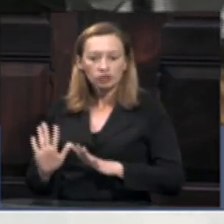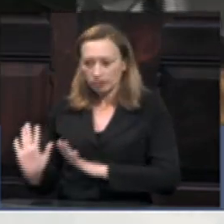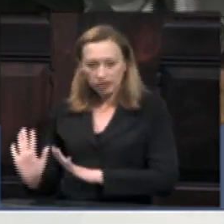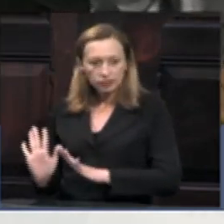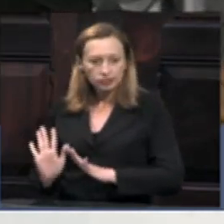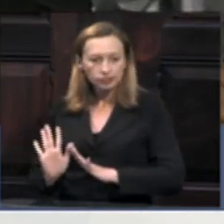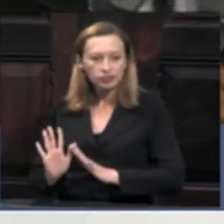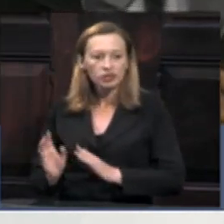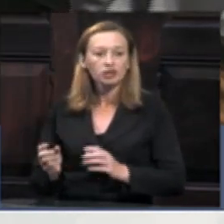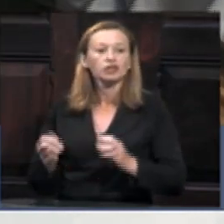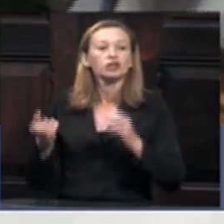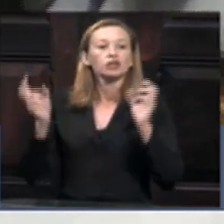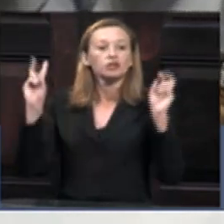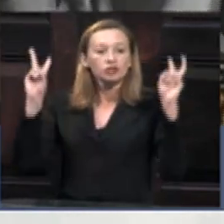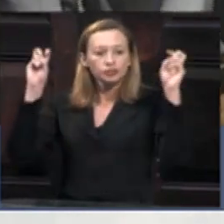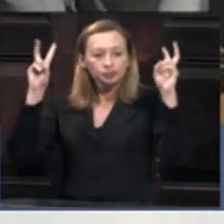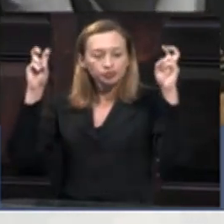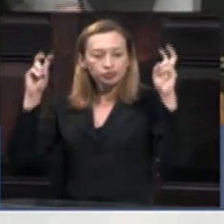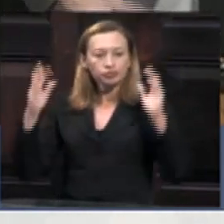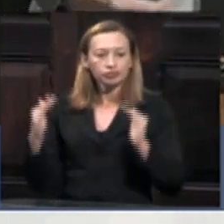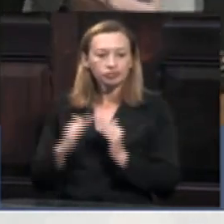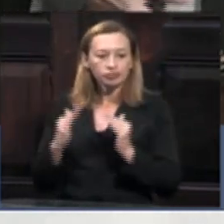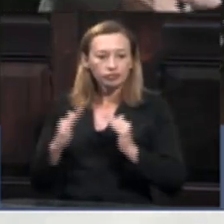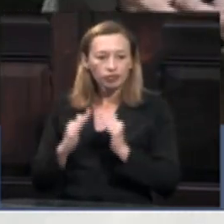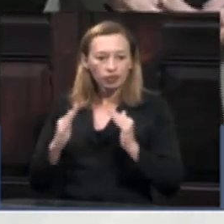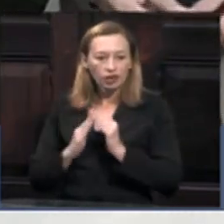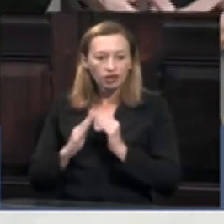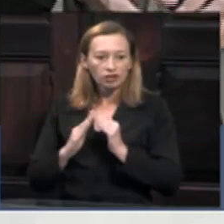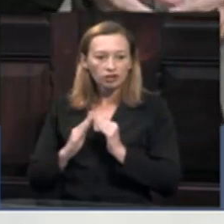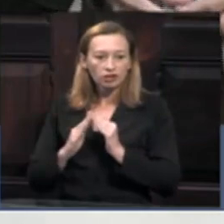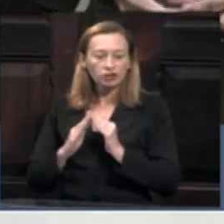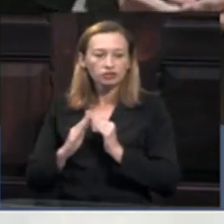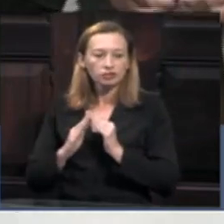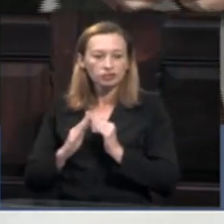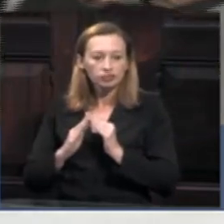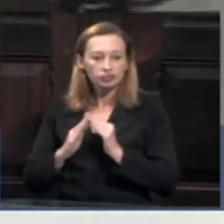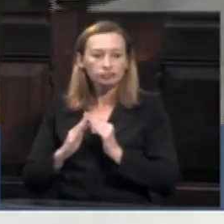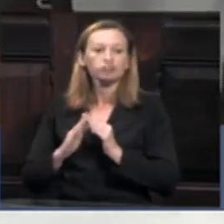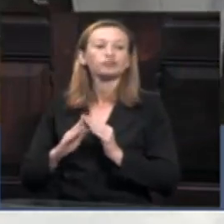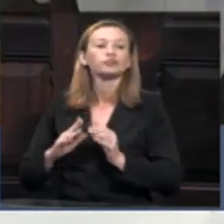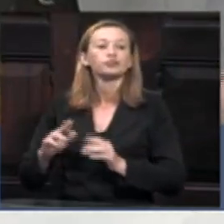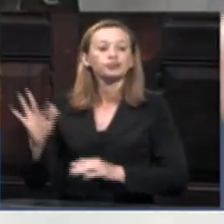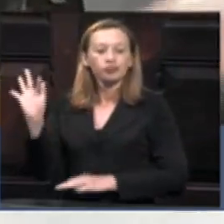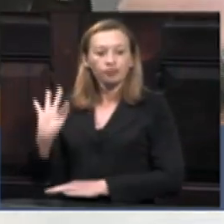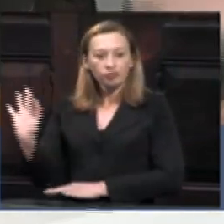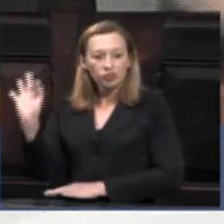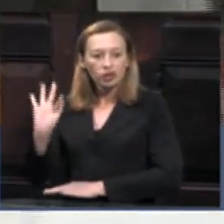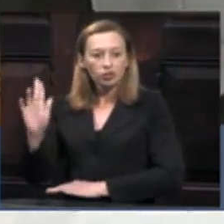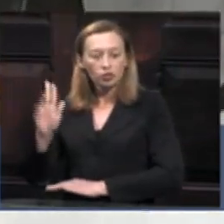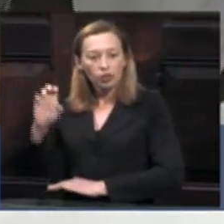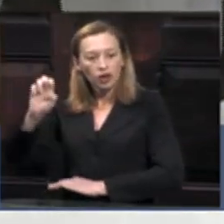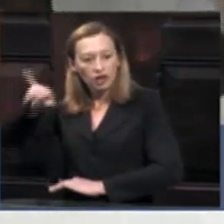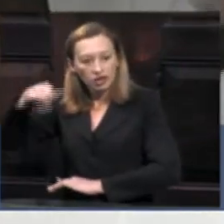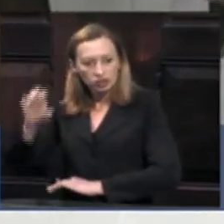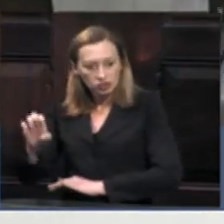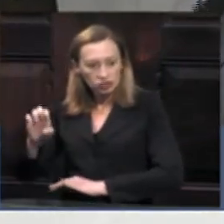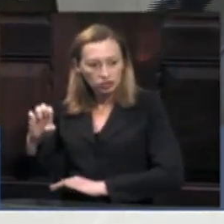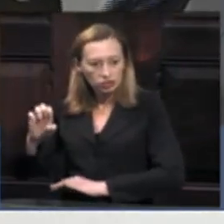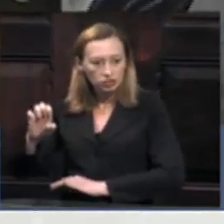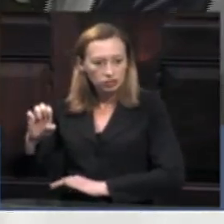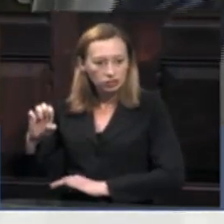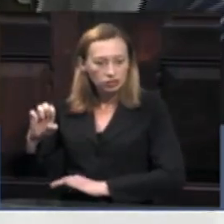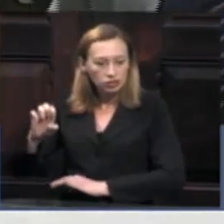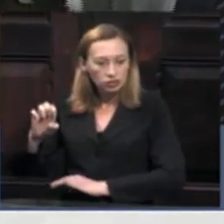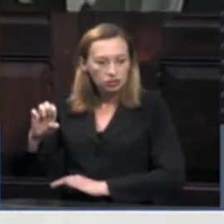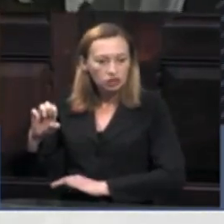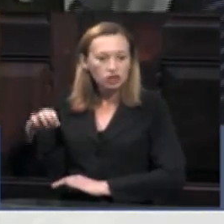matéria que esta casa amadureceu ao longo dos últimos 10 anos, conquistamos finalmente a ADE para a UERJ, era a